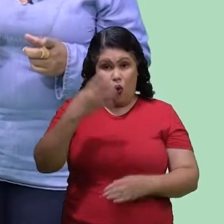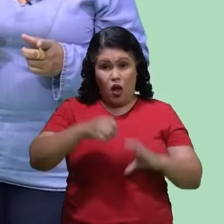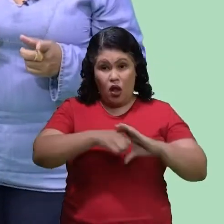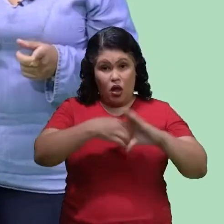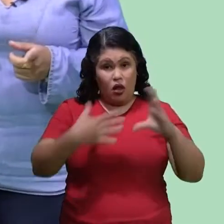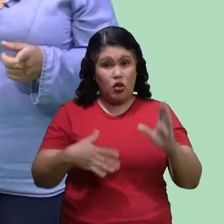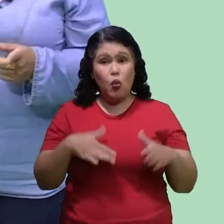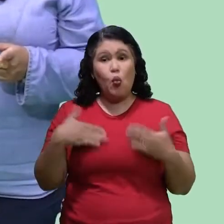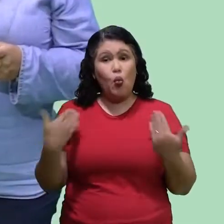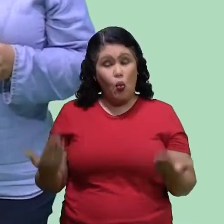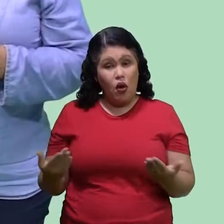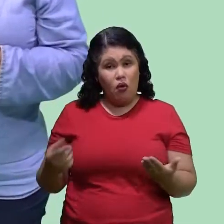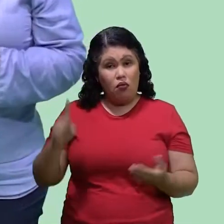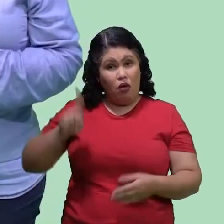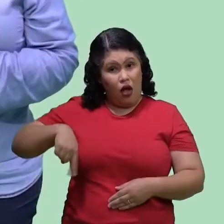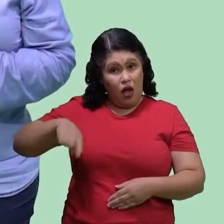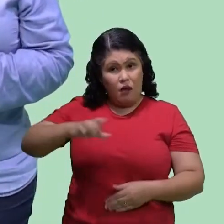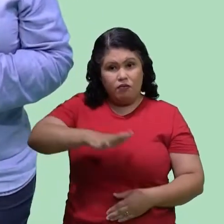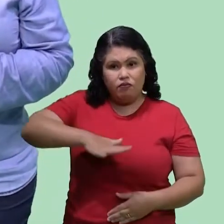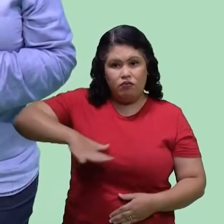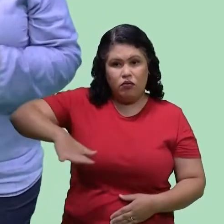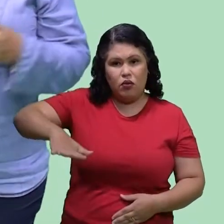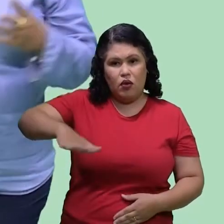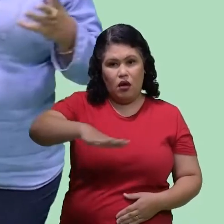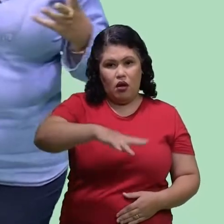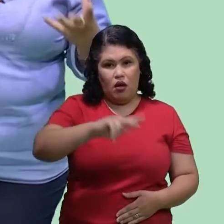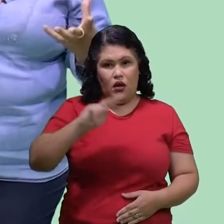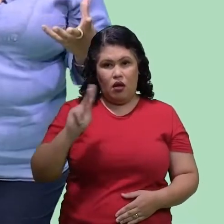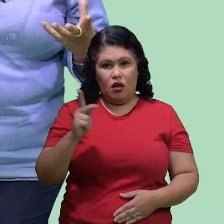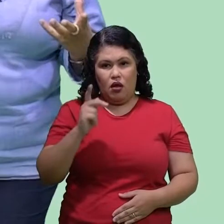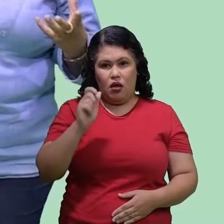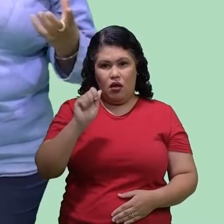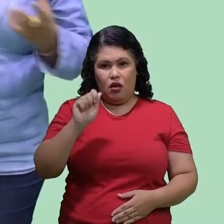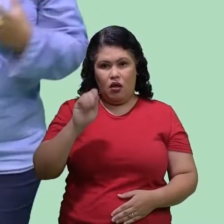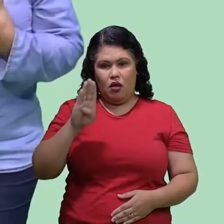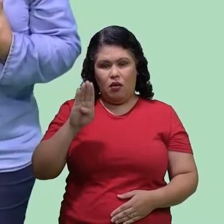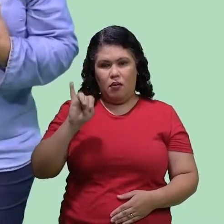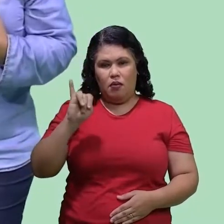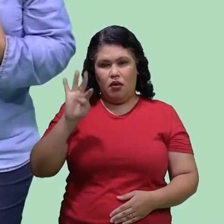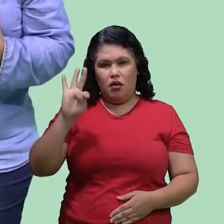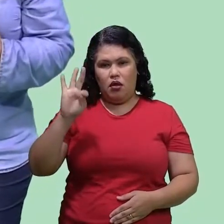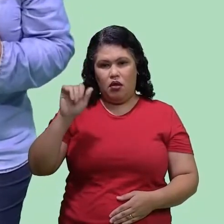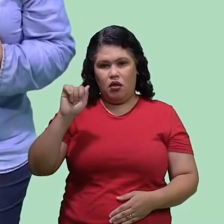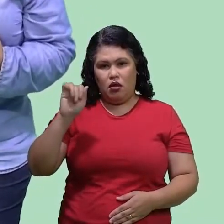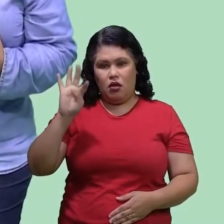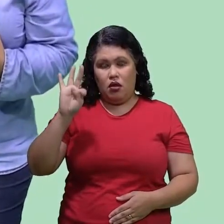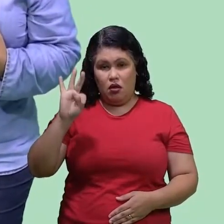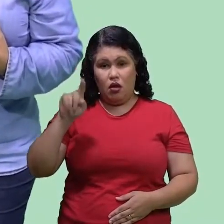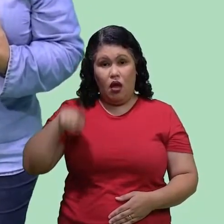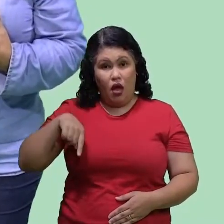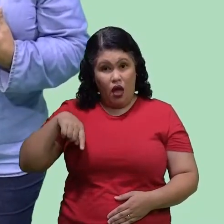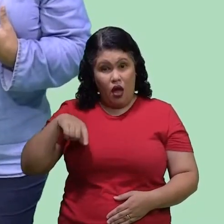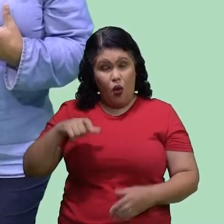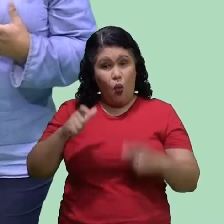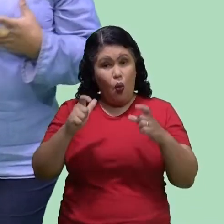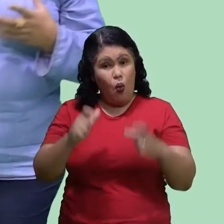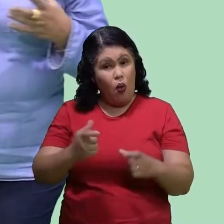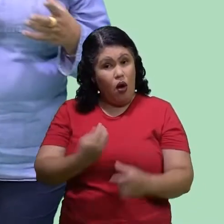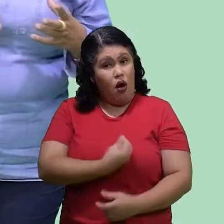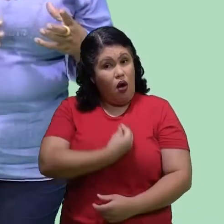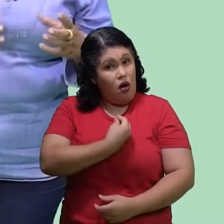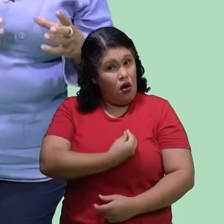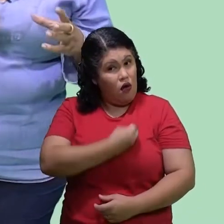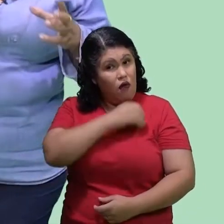Uma outra característica é o habitat. Mas o que é o habitat? É o ambiente onde eles vivem, né?